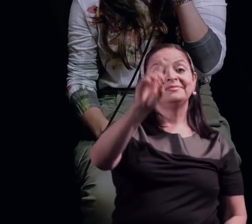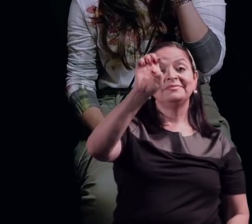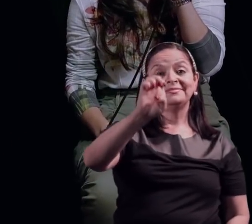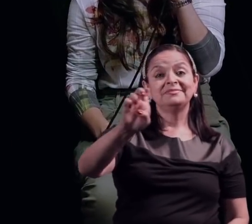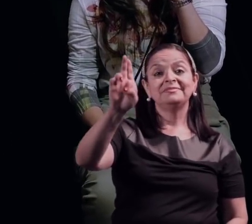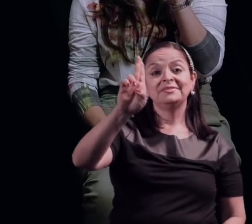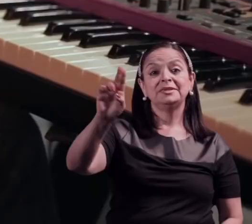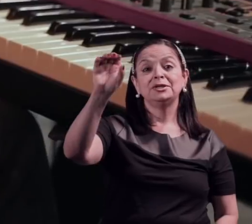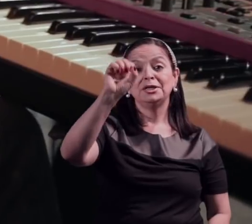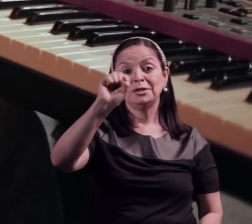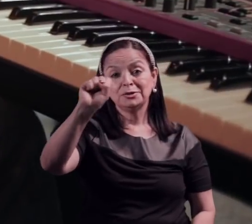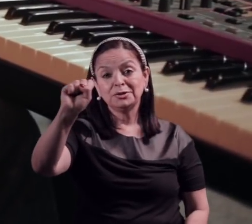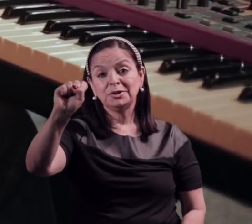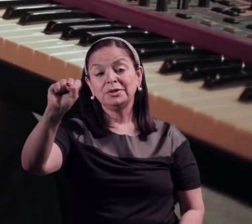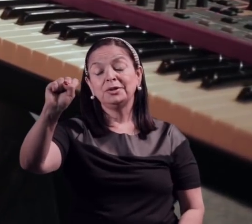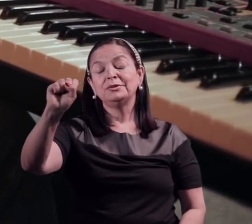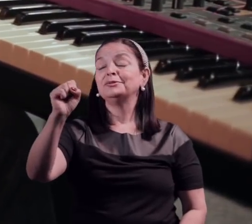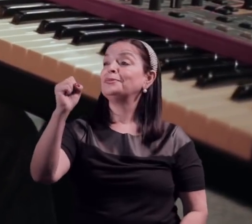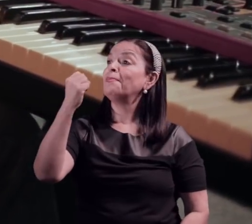Deus bendito,